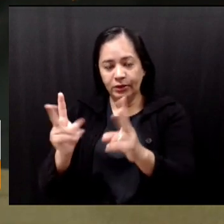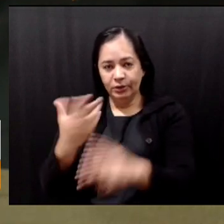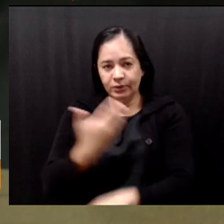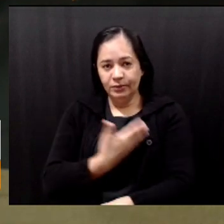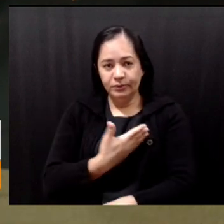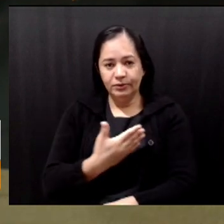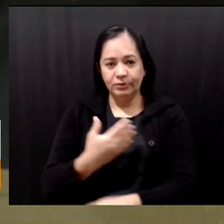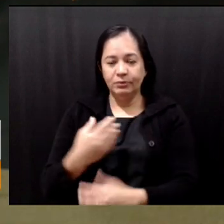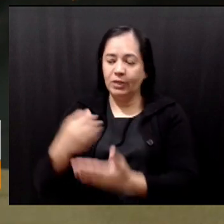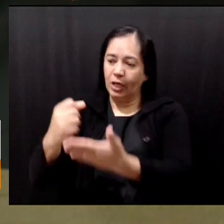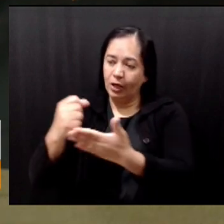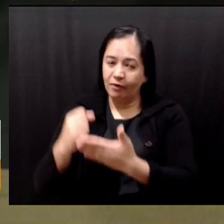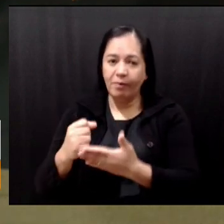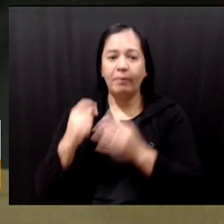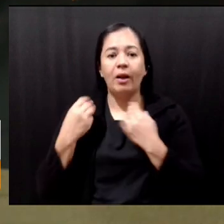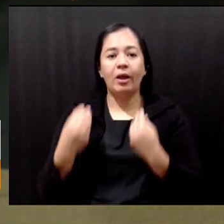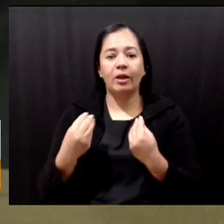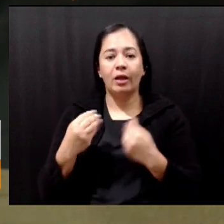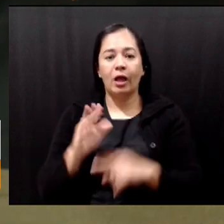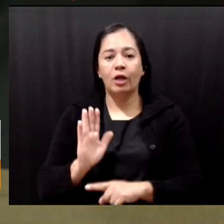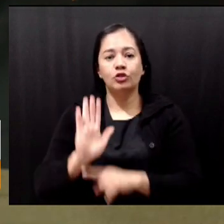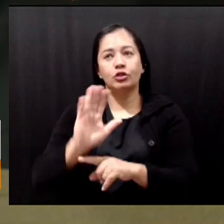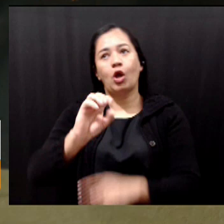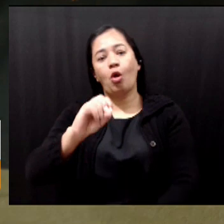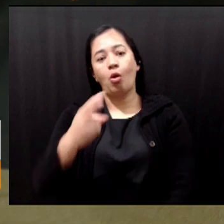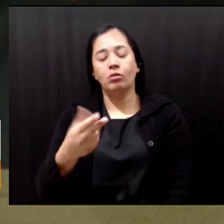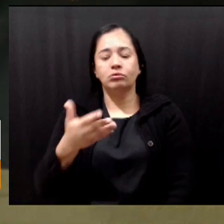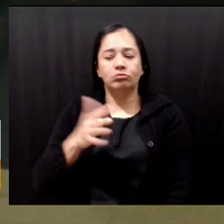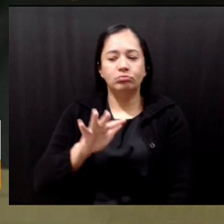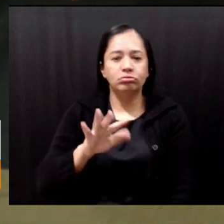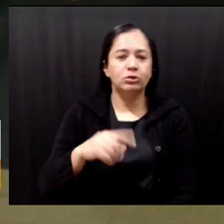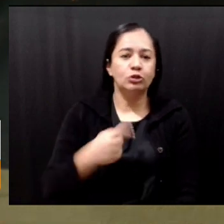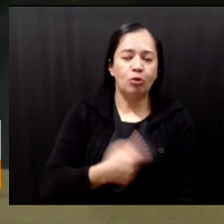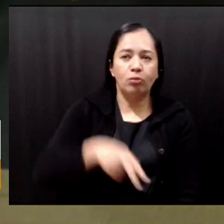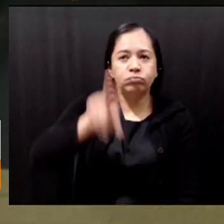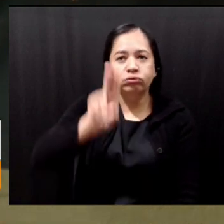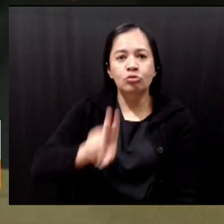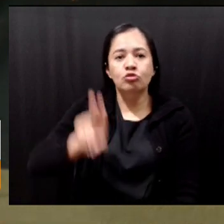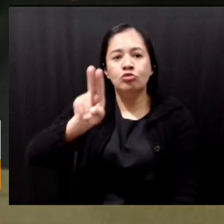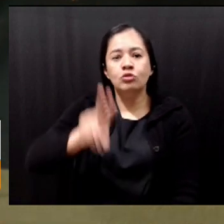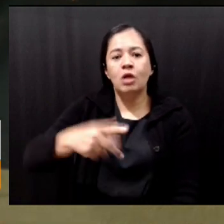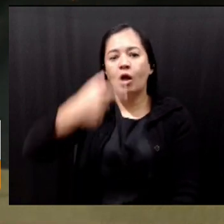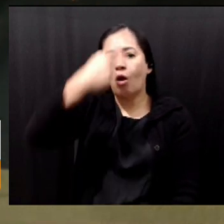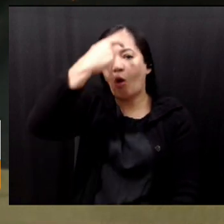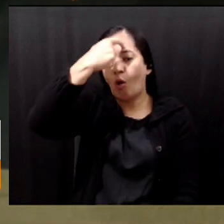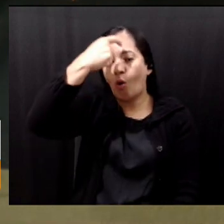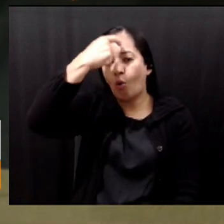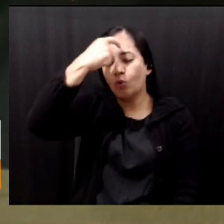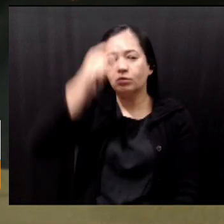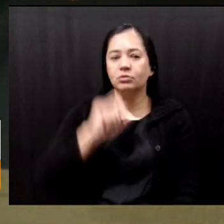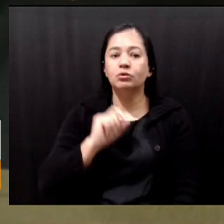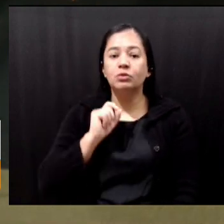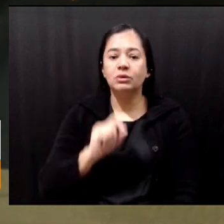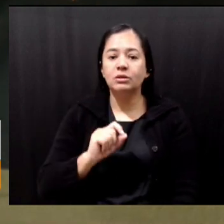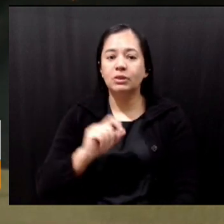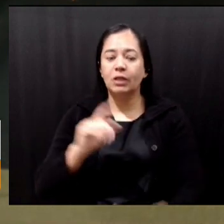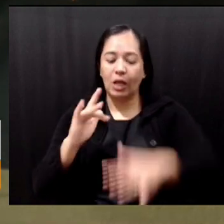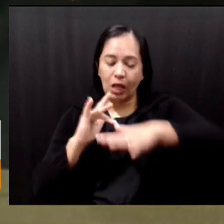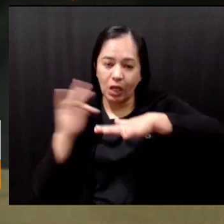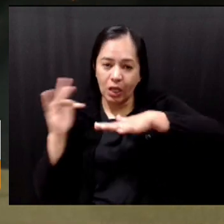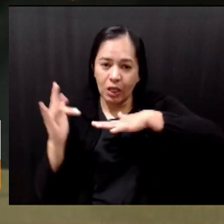colaborar ou depende da gente fazer um uso consciente para que essa rede social não